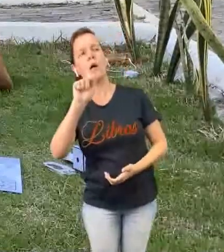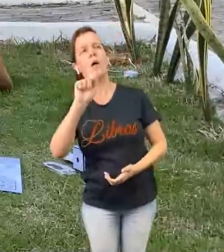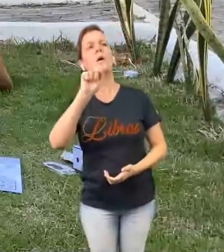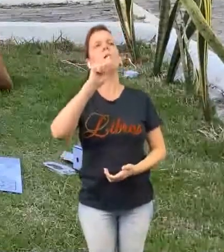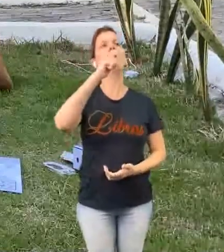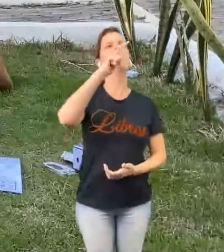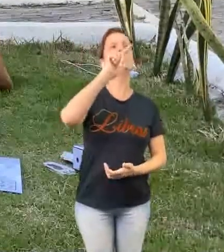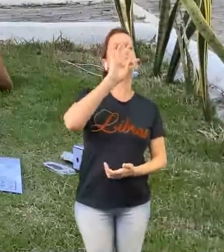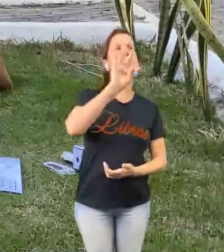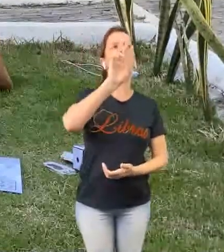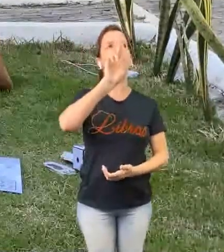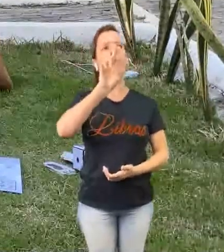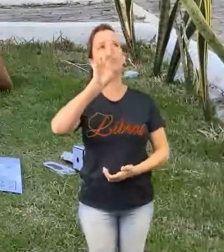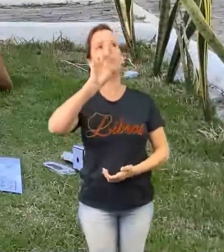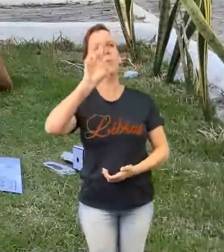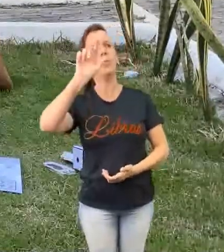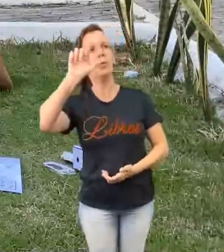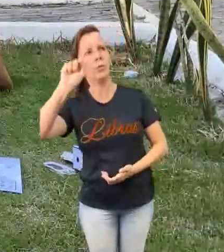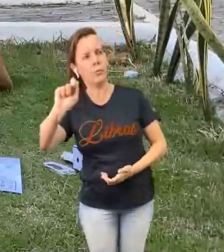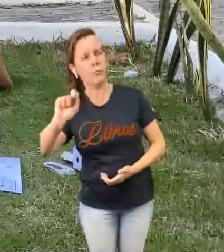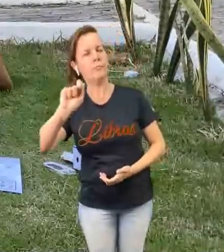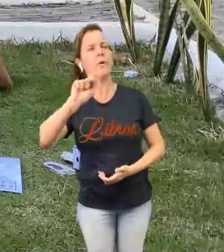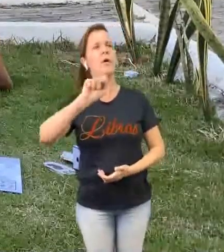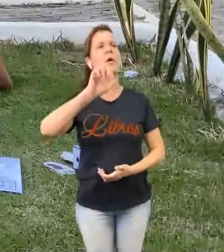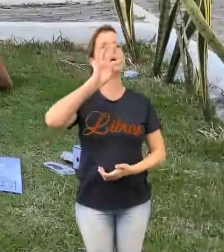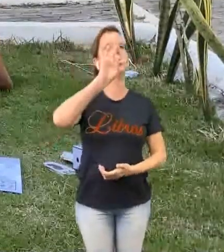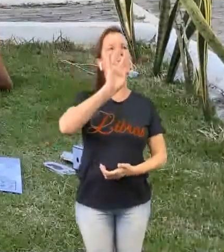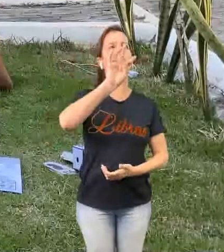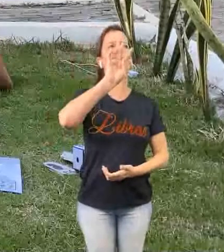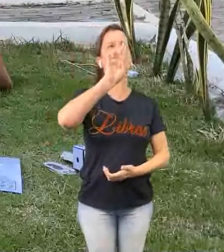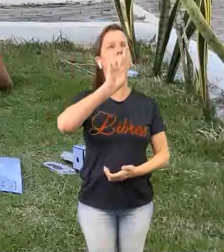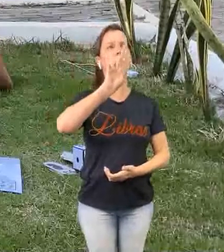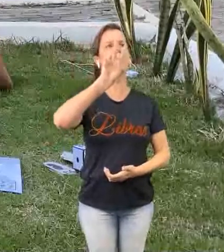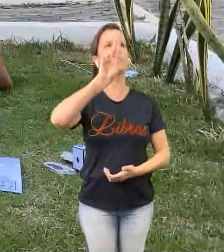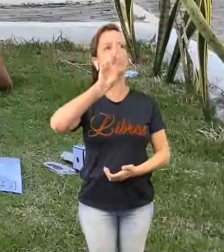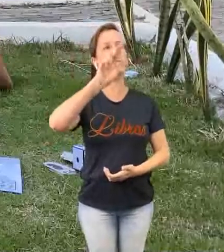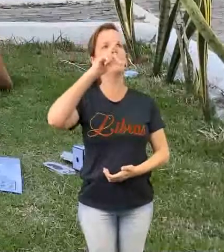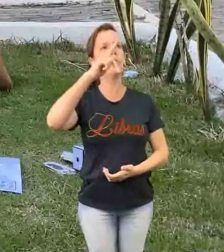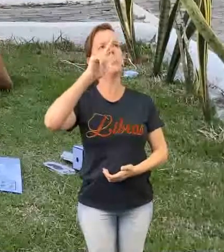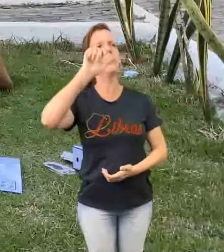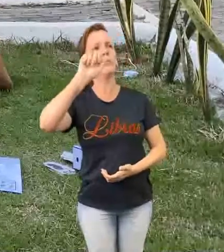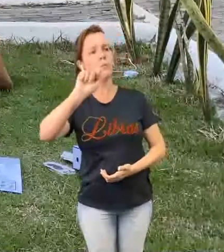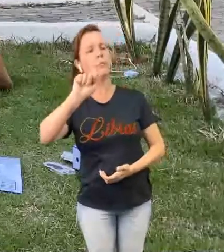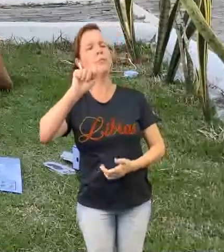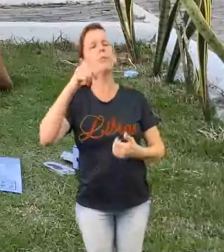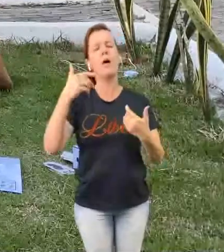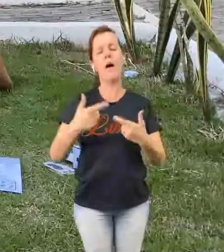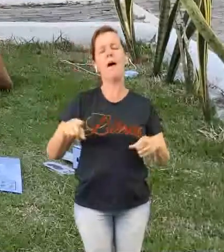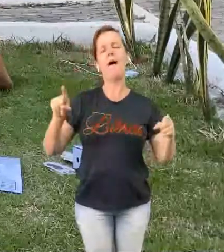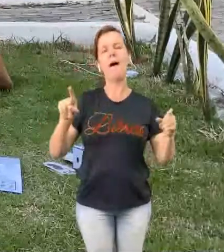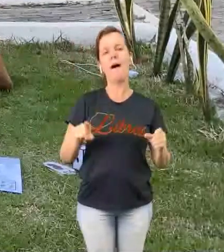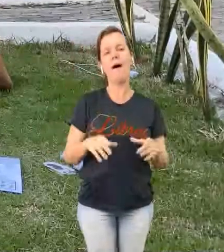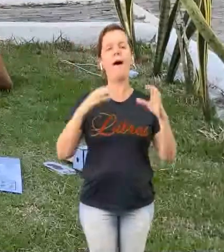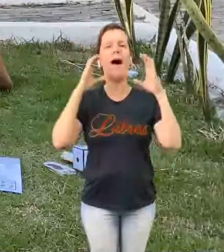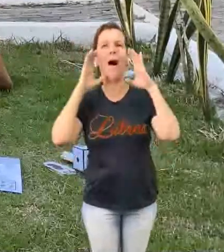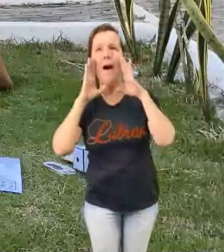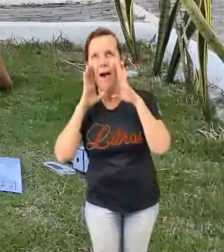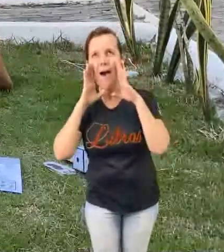Trula birula, trula birula, trula